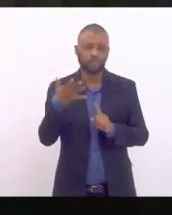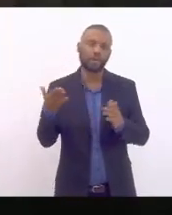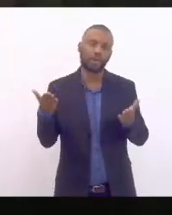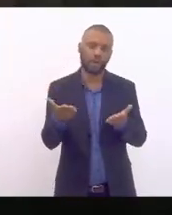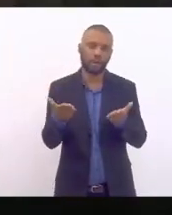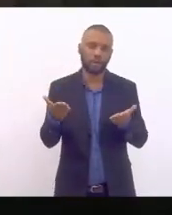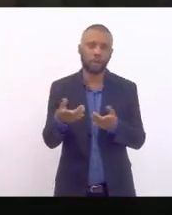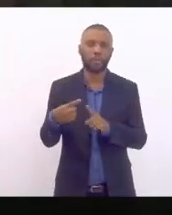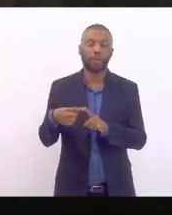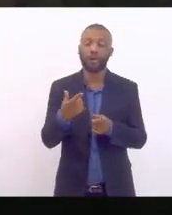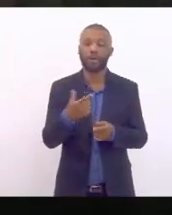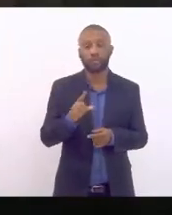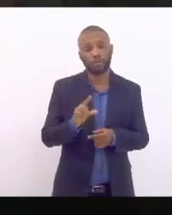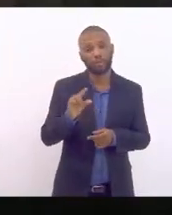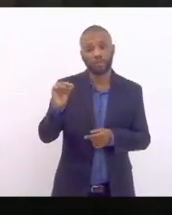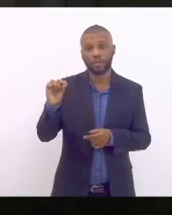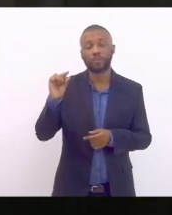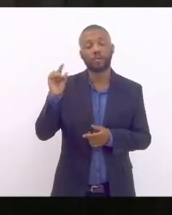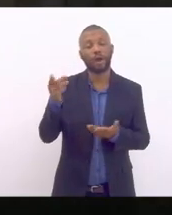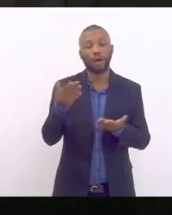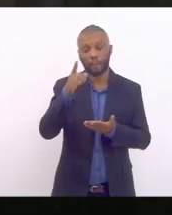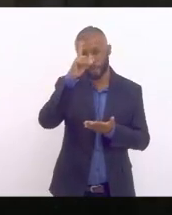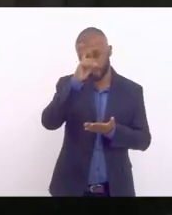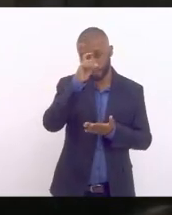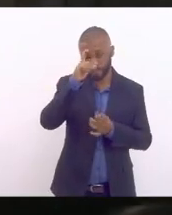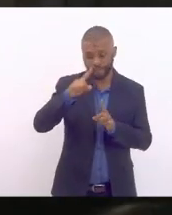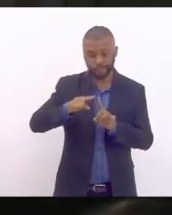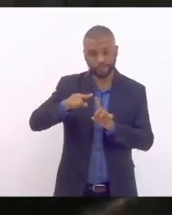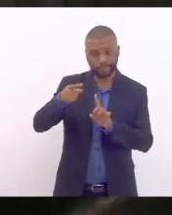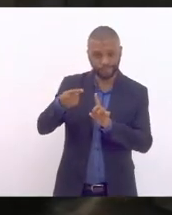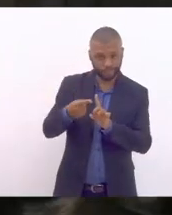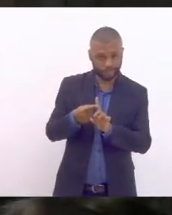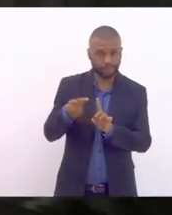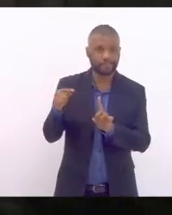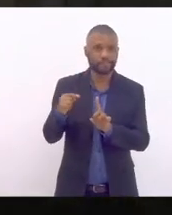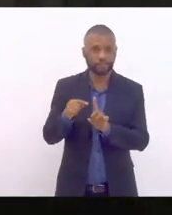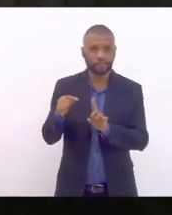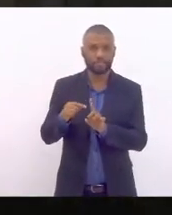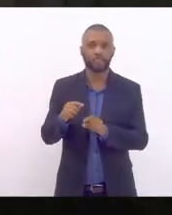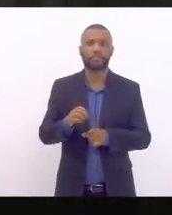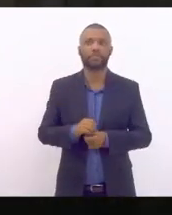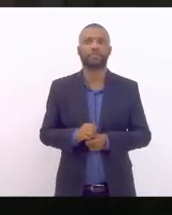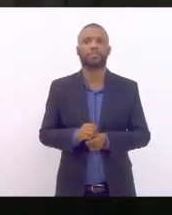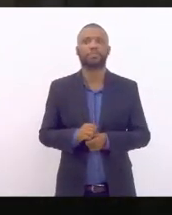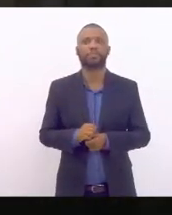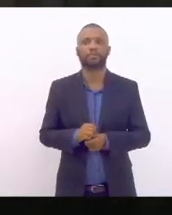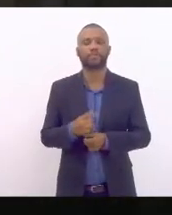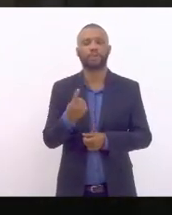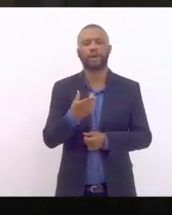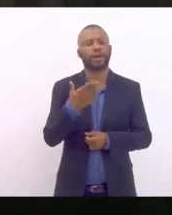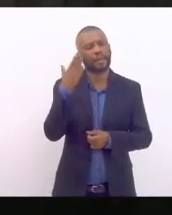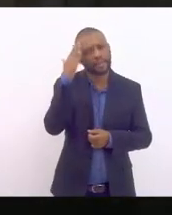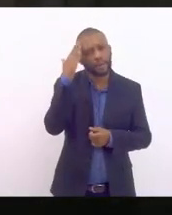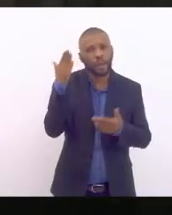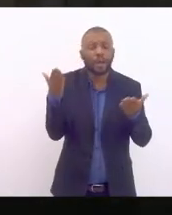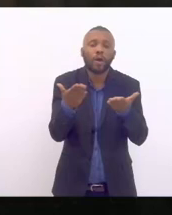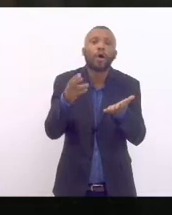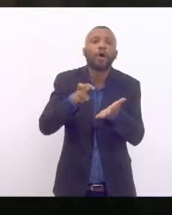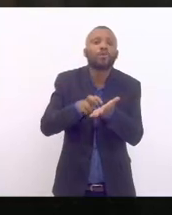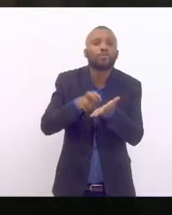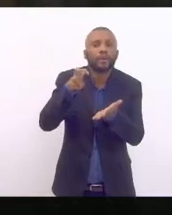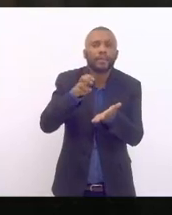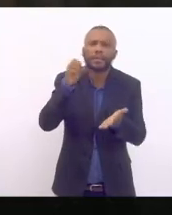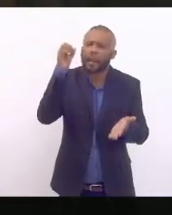estou indo também para maternidade nem da mãe onde tomamos conhecimento agora de